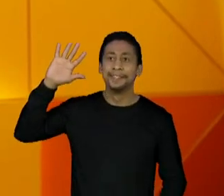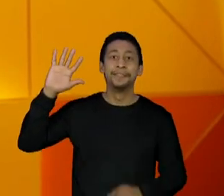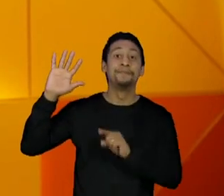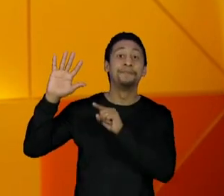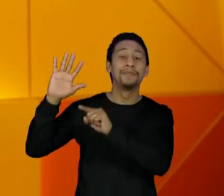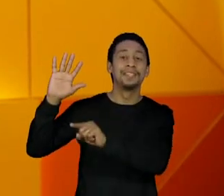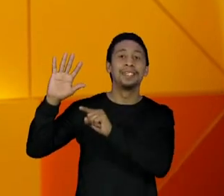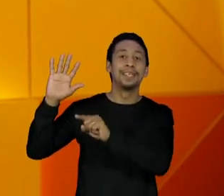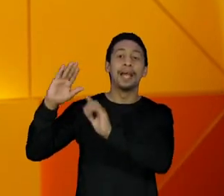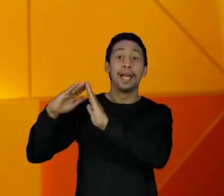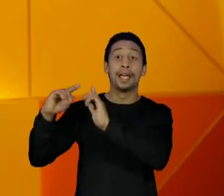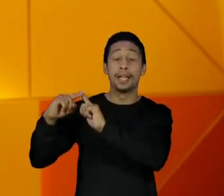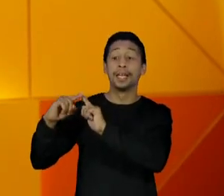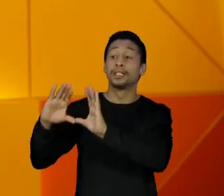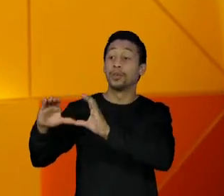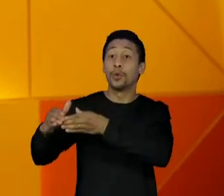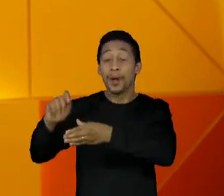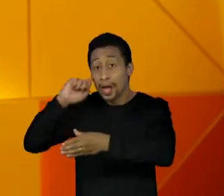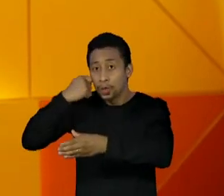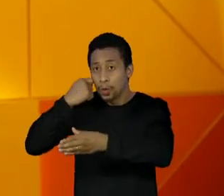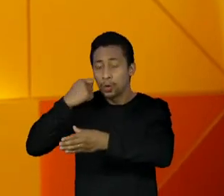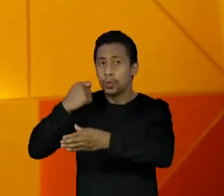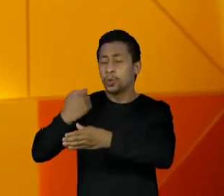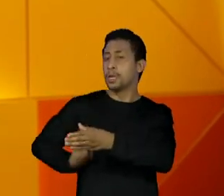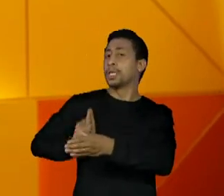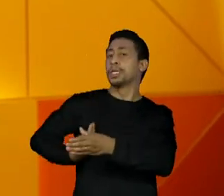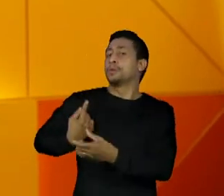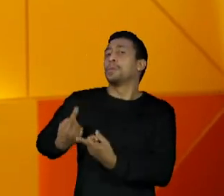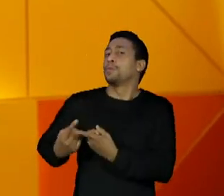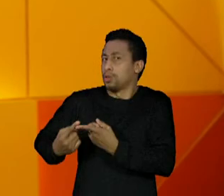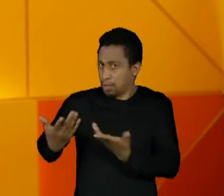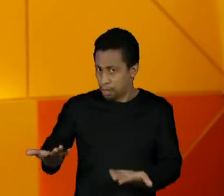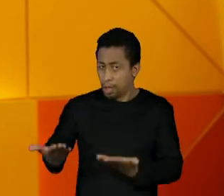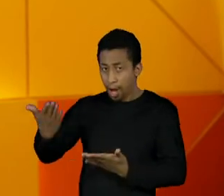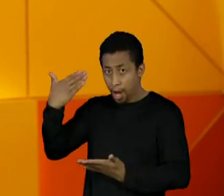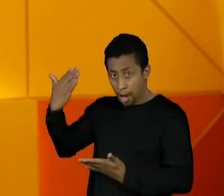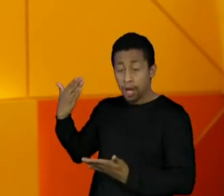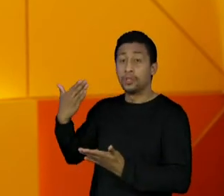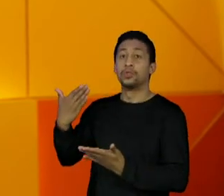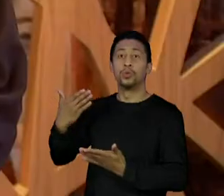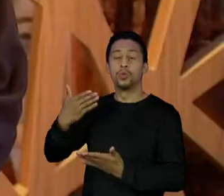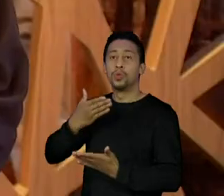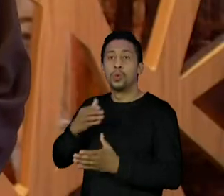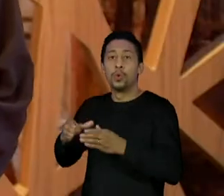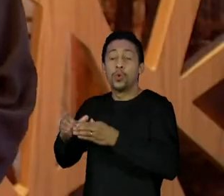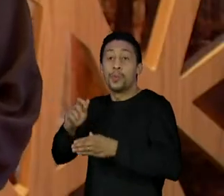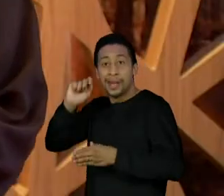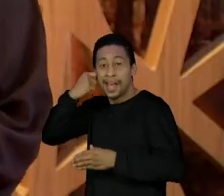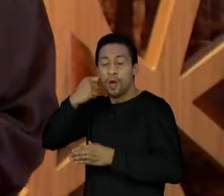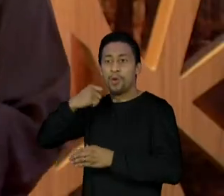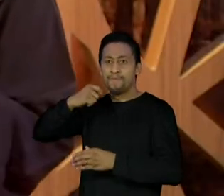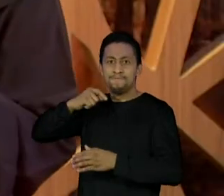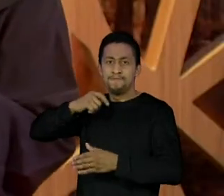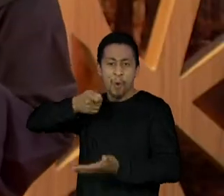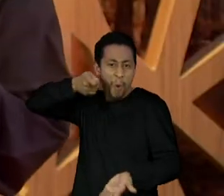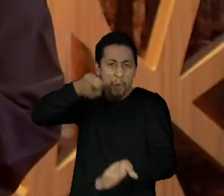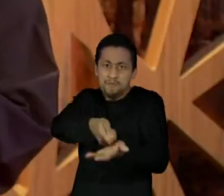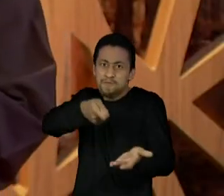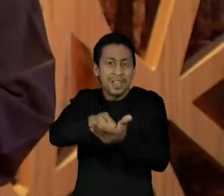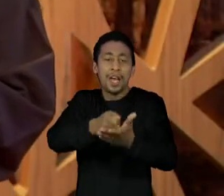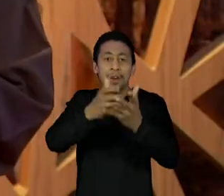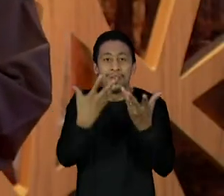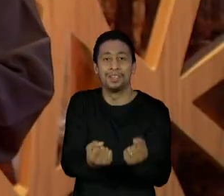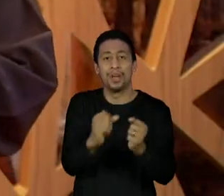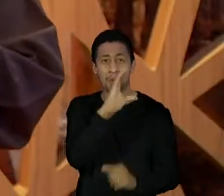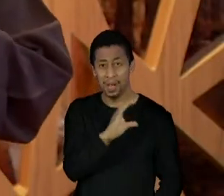existem porque o negro, na verdade, foi obrigado a professar a fé católica? Eu entendo que ela só existe